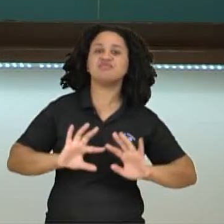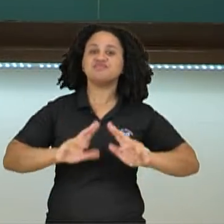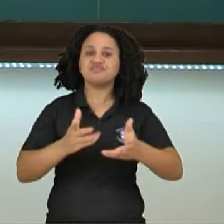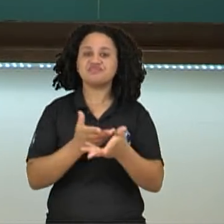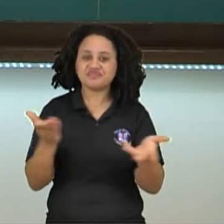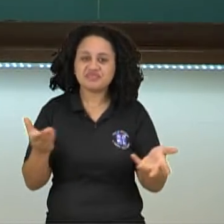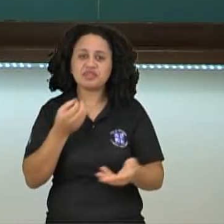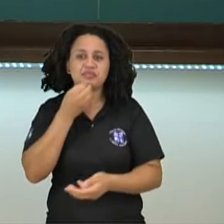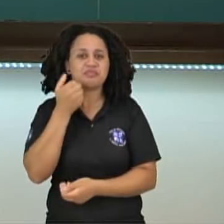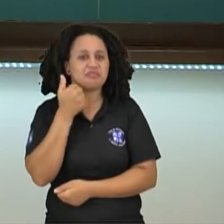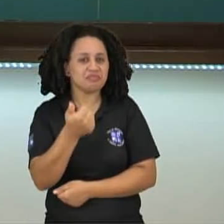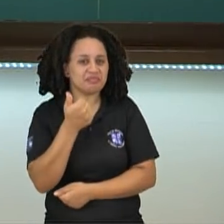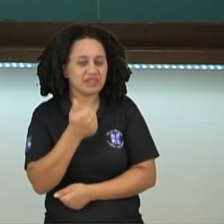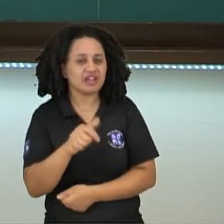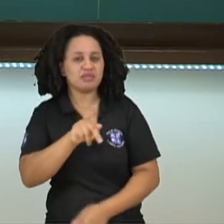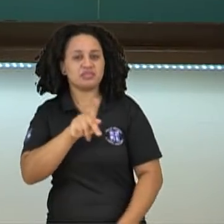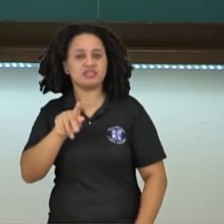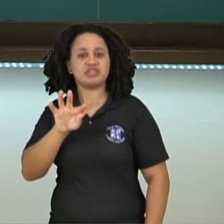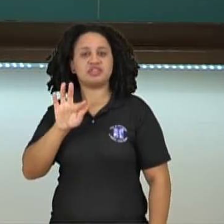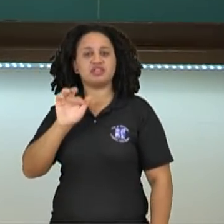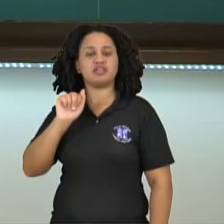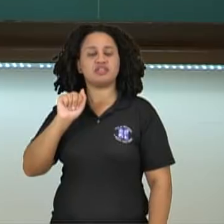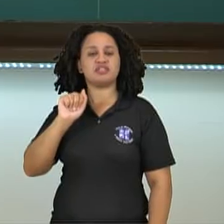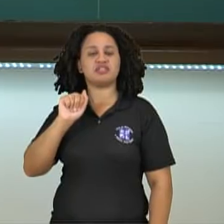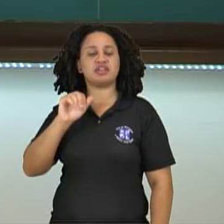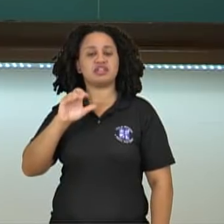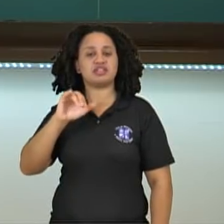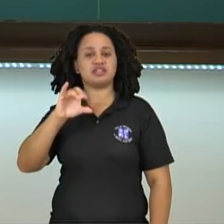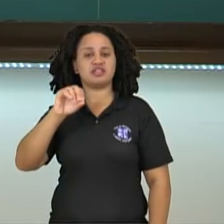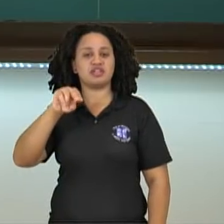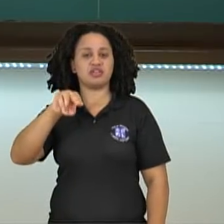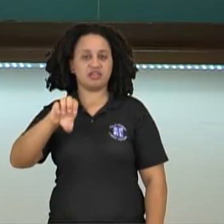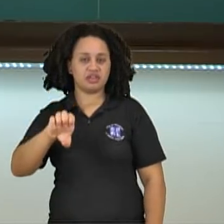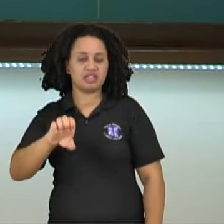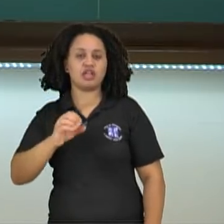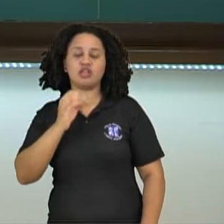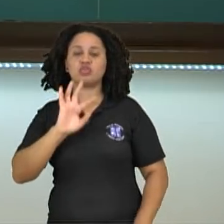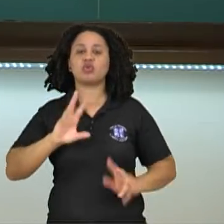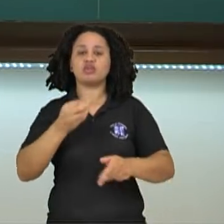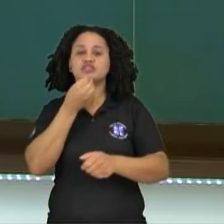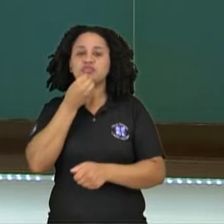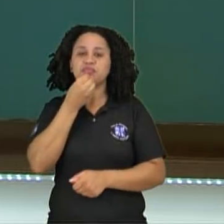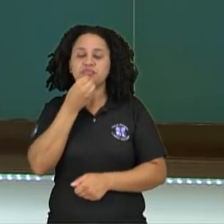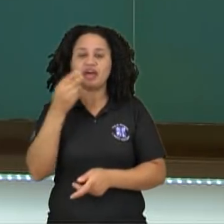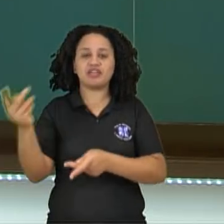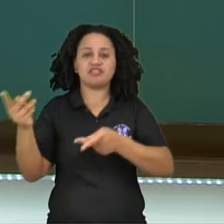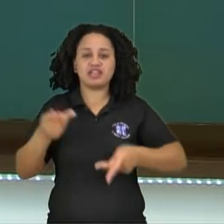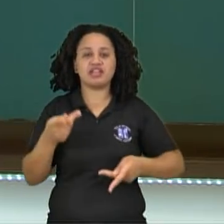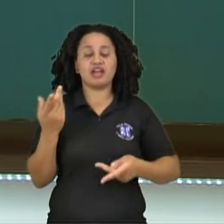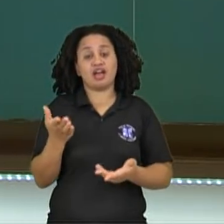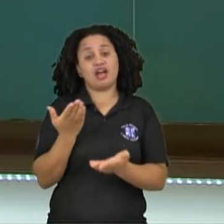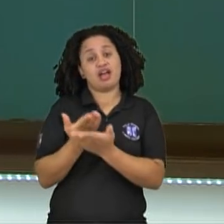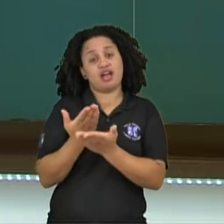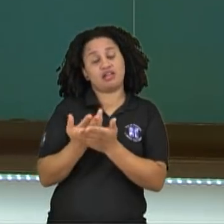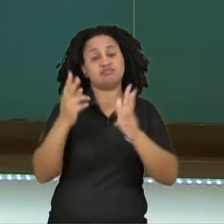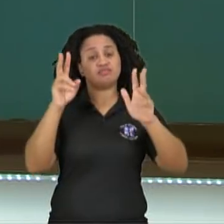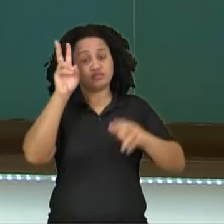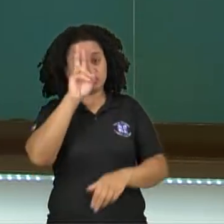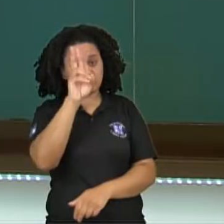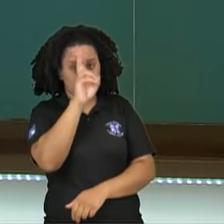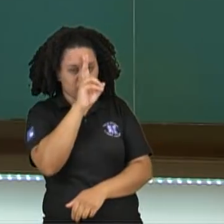galera, tudo bem? Eu sou Roberto Falcione, sejam todos bem-vindos para essa aula de História. Vamos trabalhar, afinal, um tema